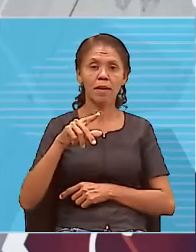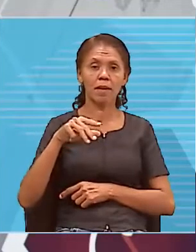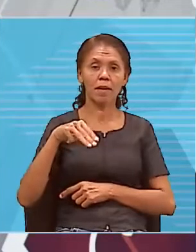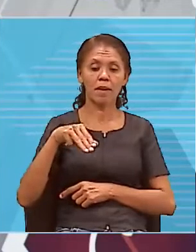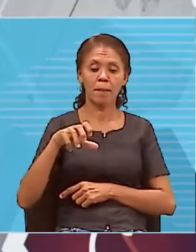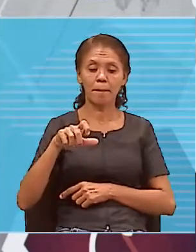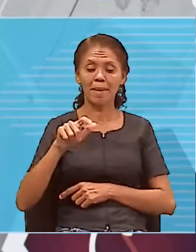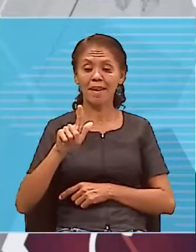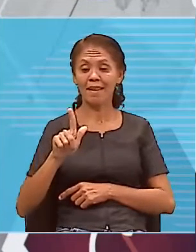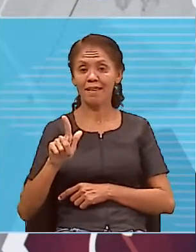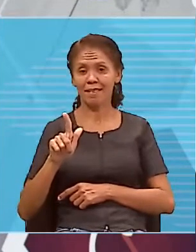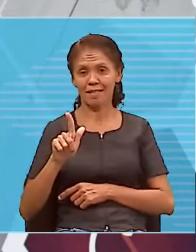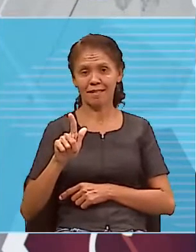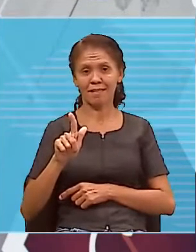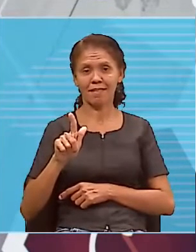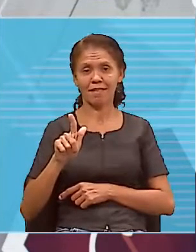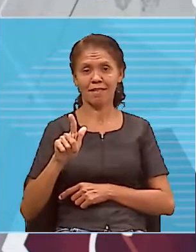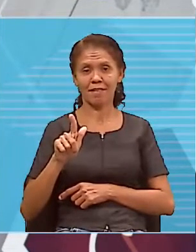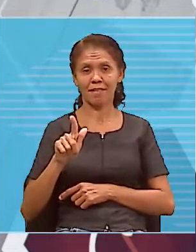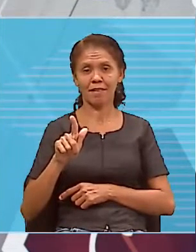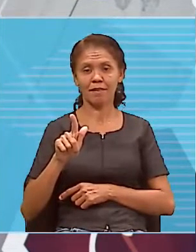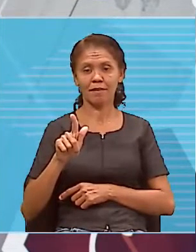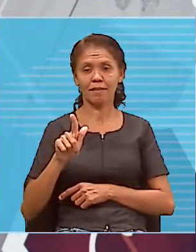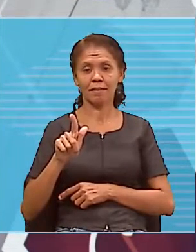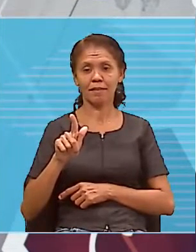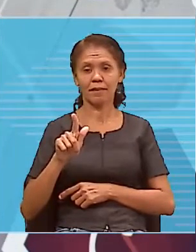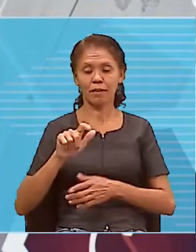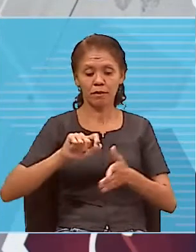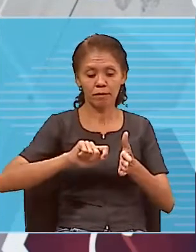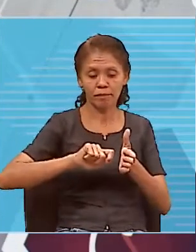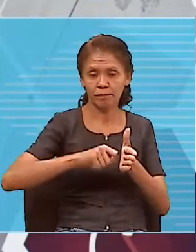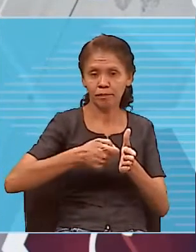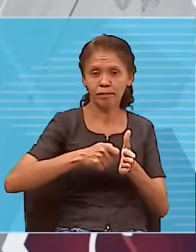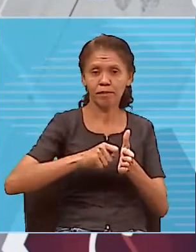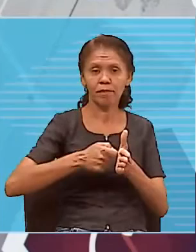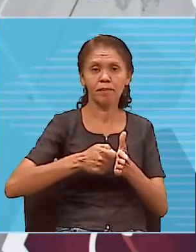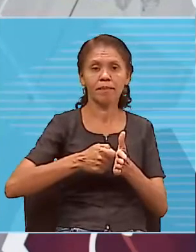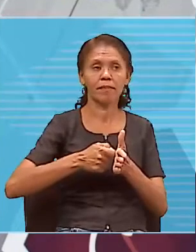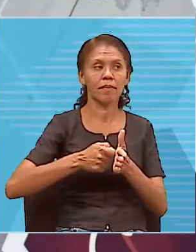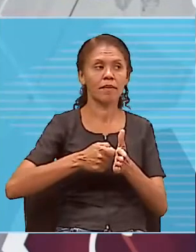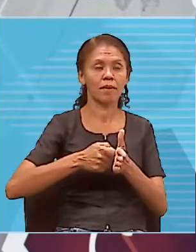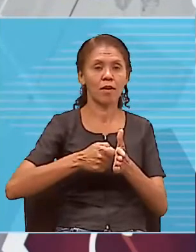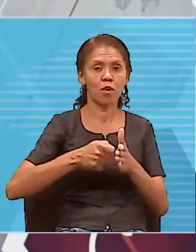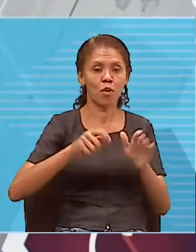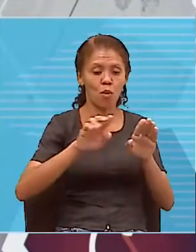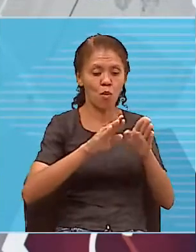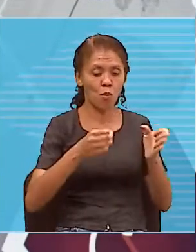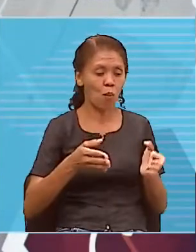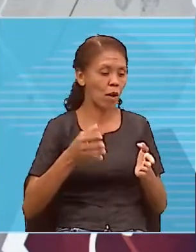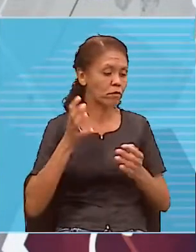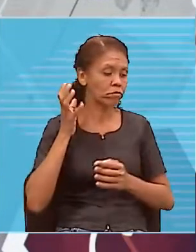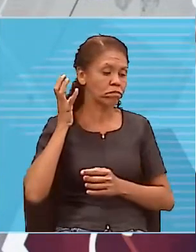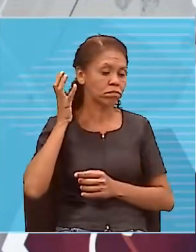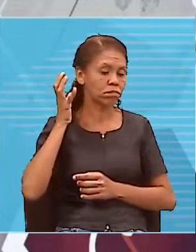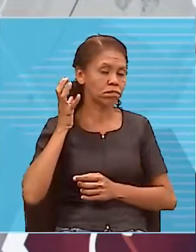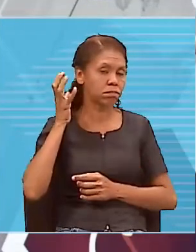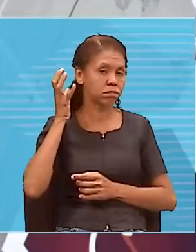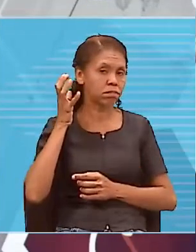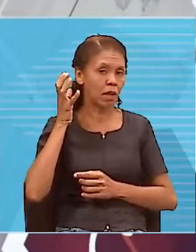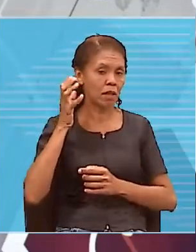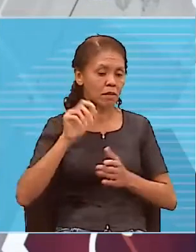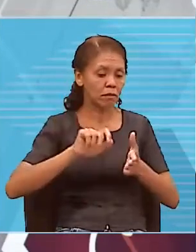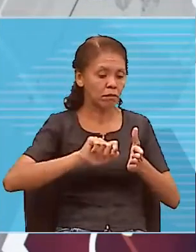quando você conecta lá naquela frequência você pega o seu rádio e muda a frequência da